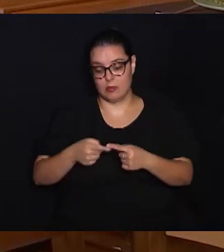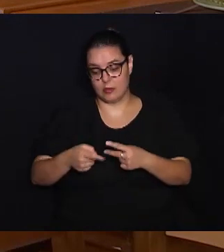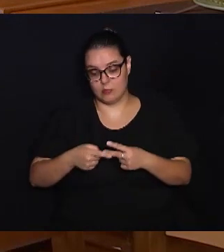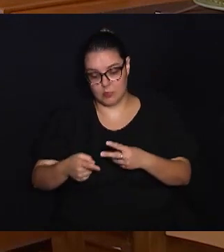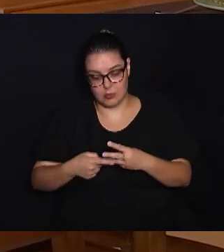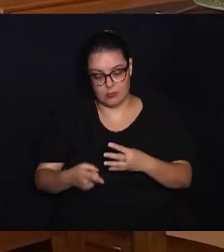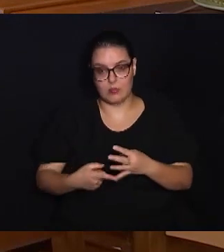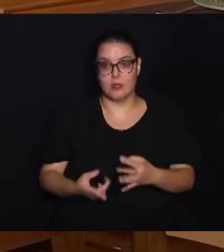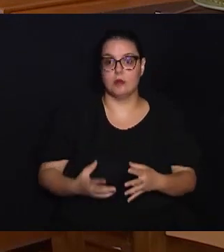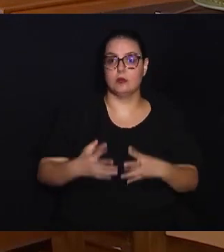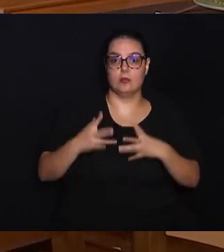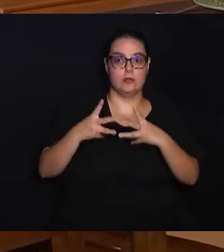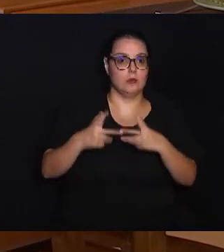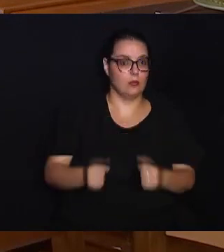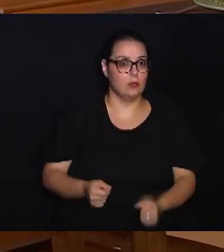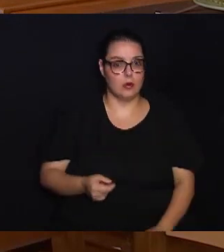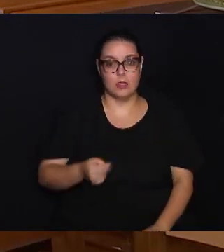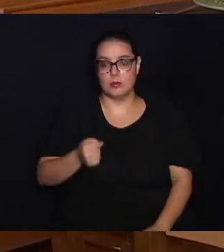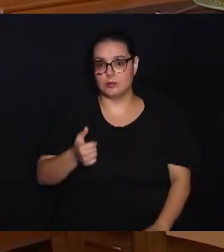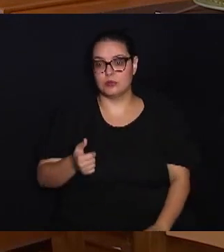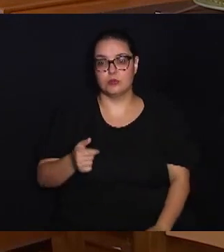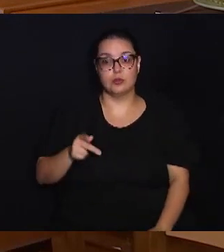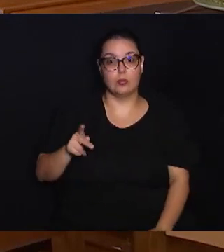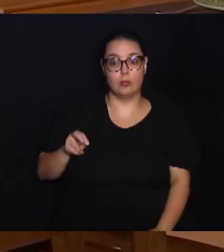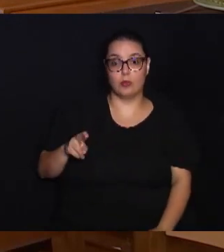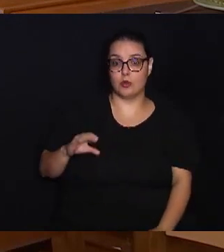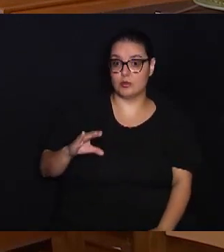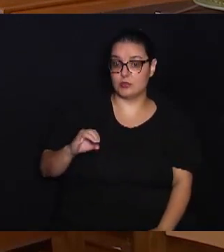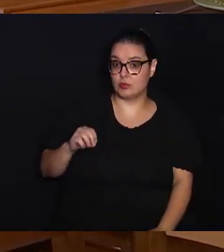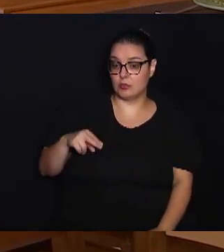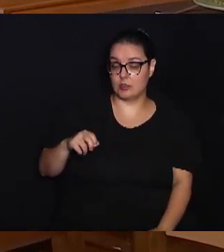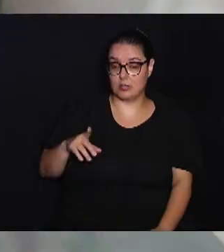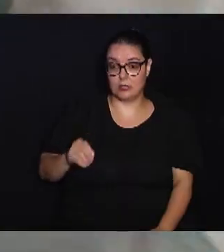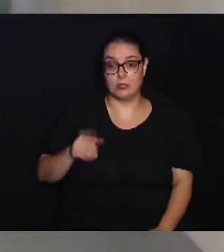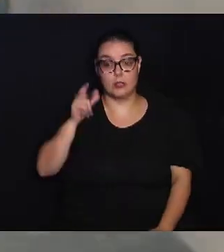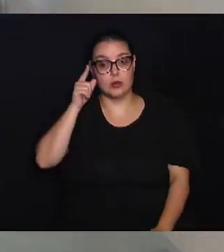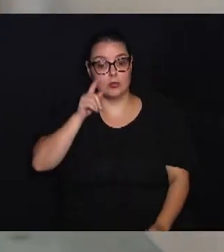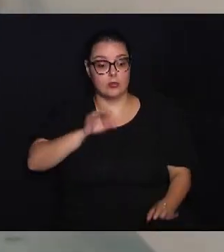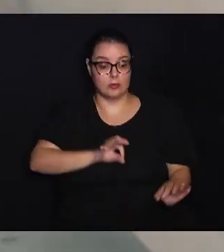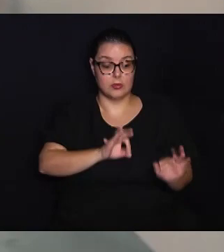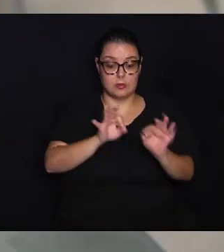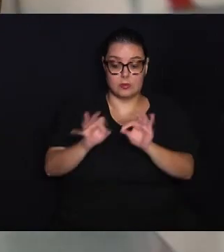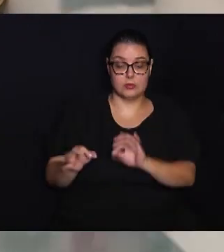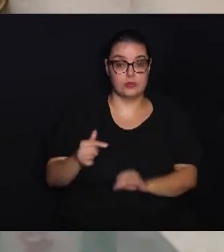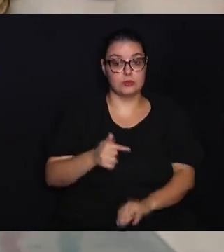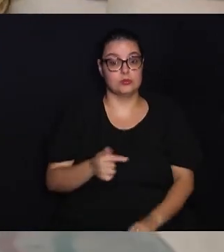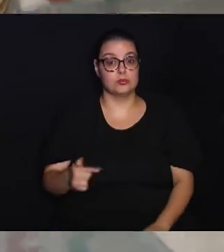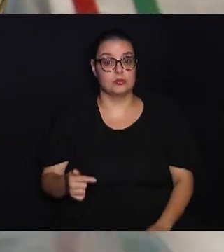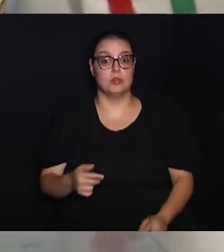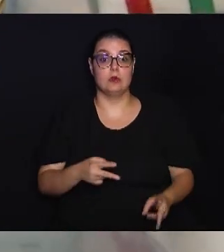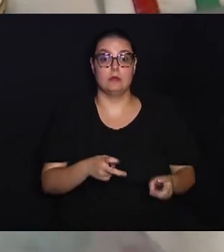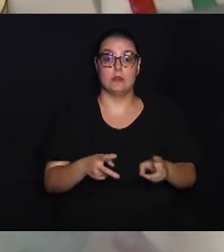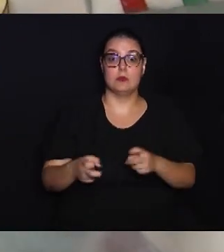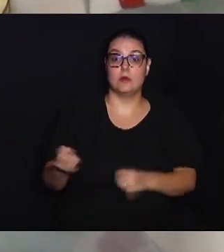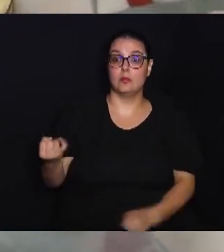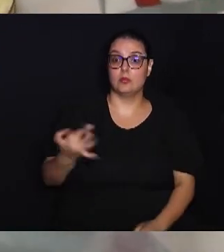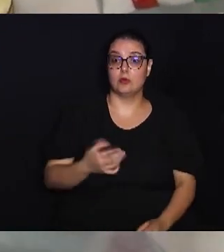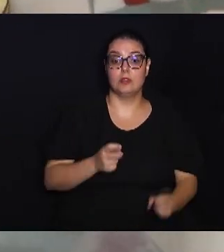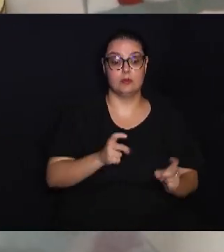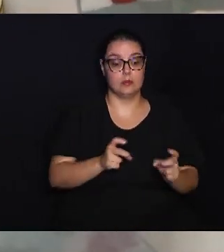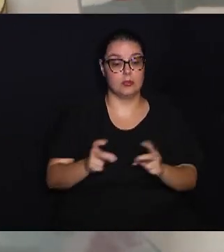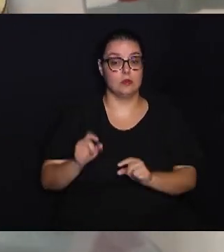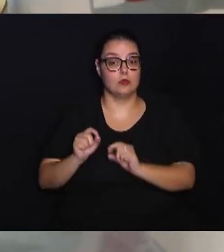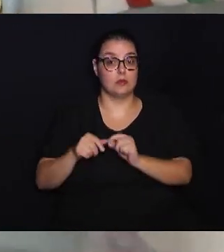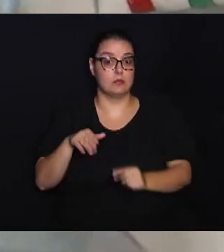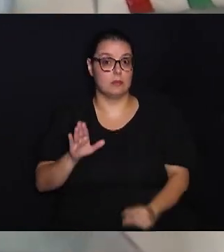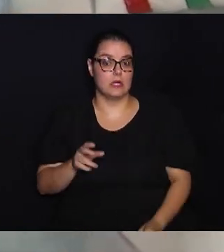compras São semanais Você já vem com quase tudo porcionado eh você consegue acompanhar tua semana identificar o quanto você